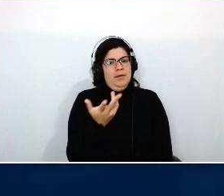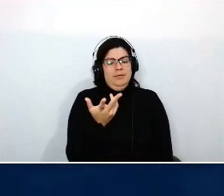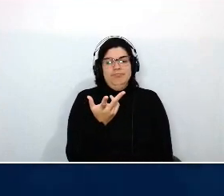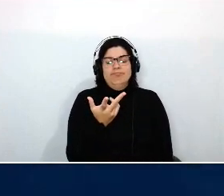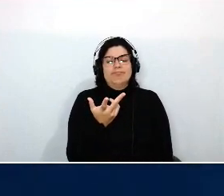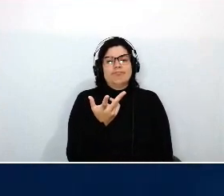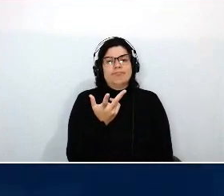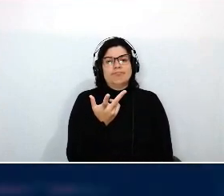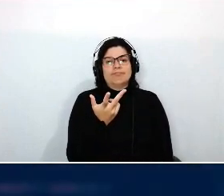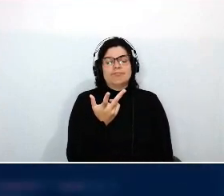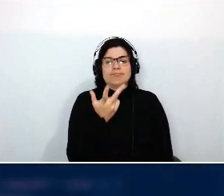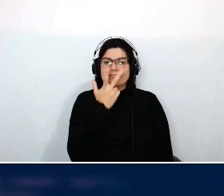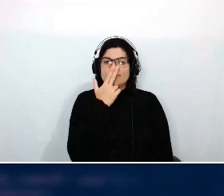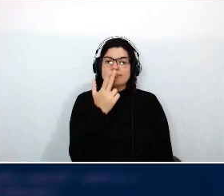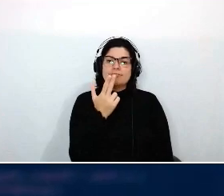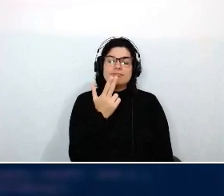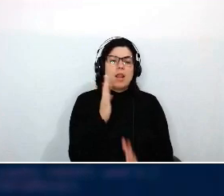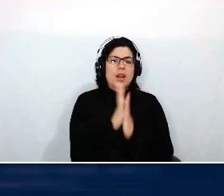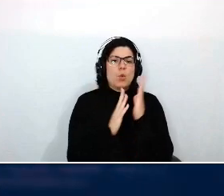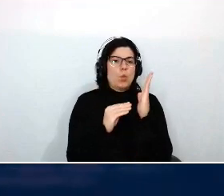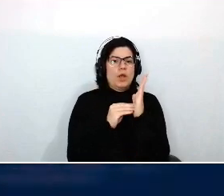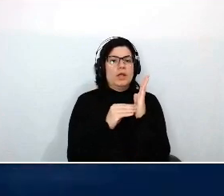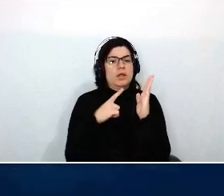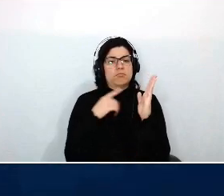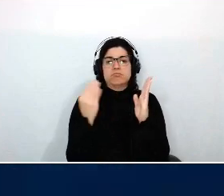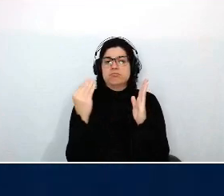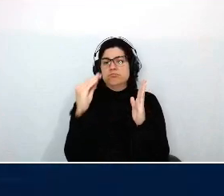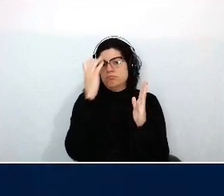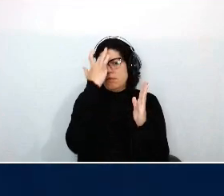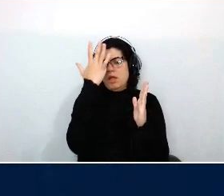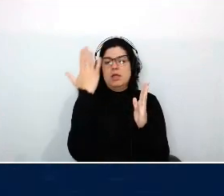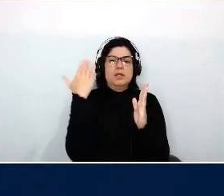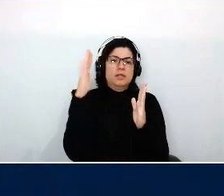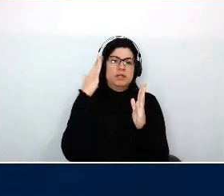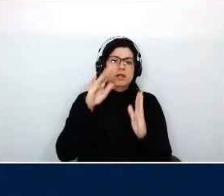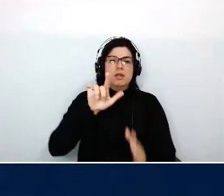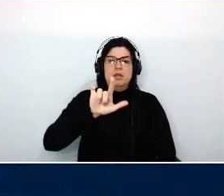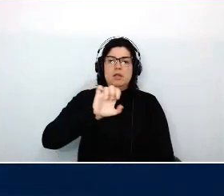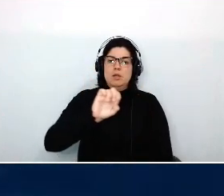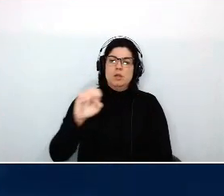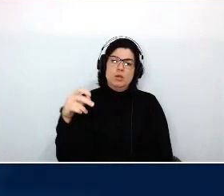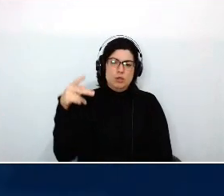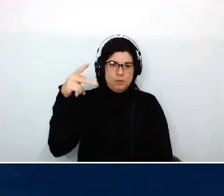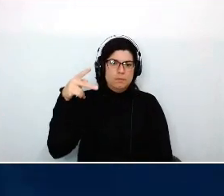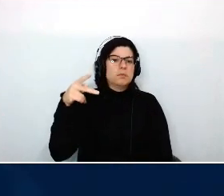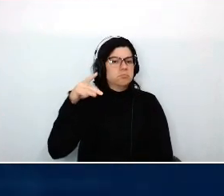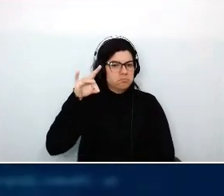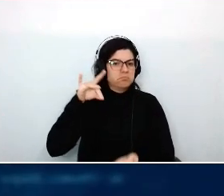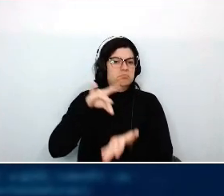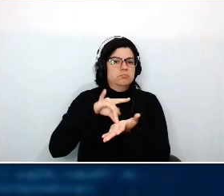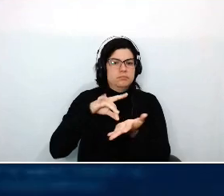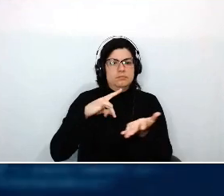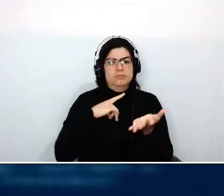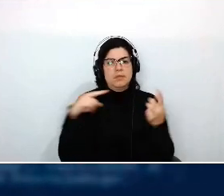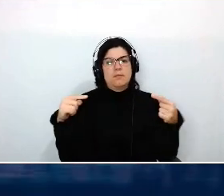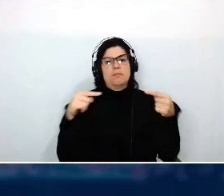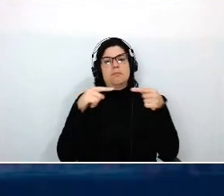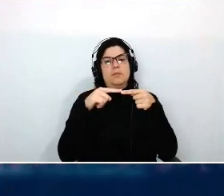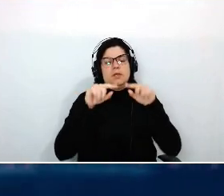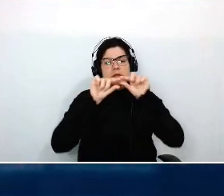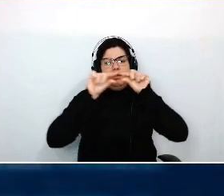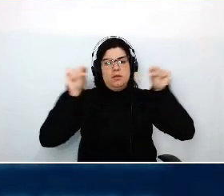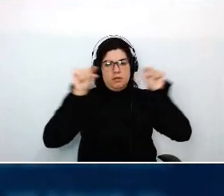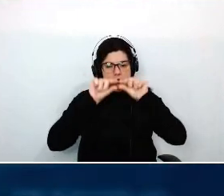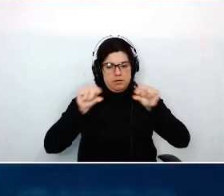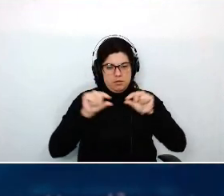tá? Porque isso é declarativo. Isso daqui é um for loop válido em Common Lisp. Então,